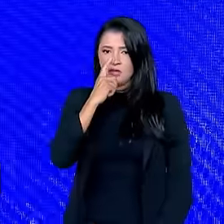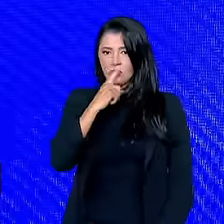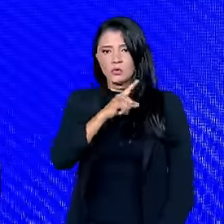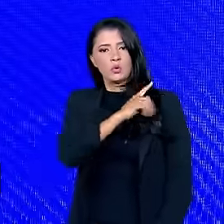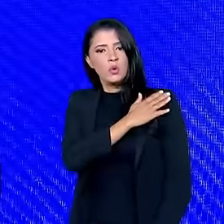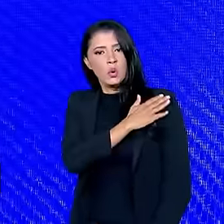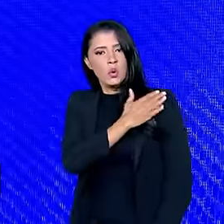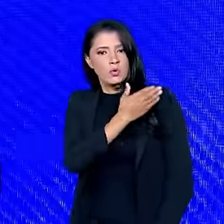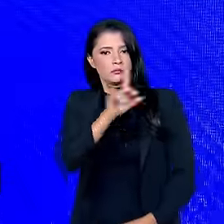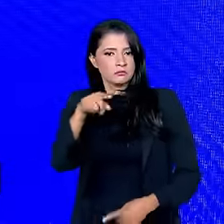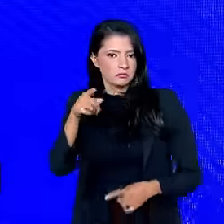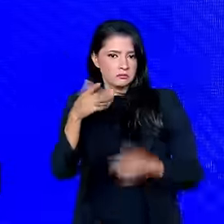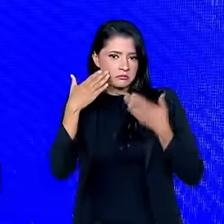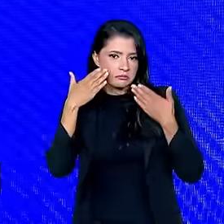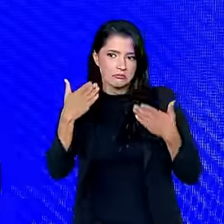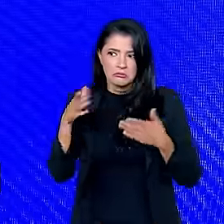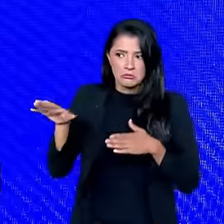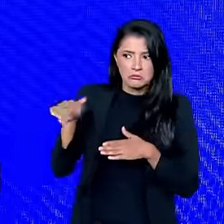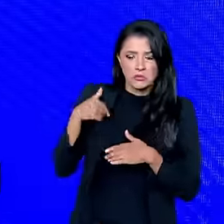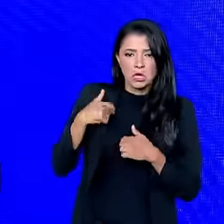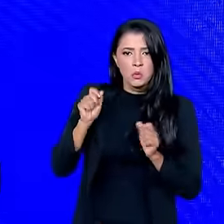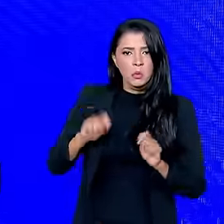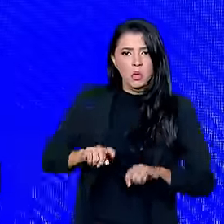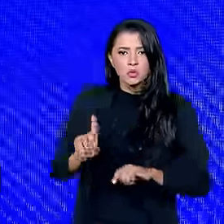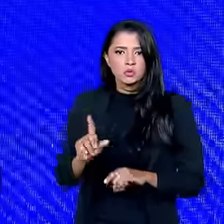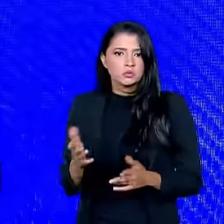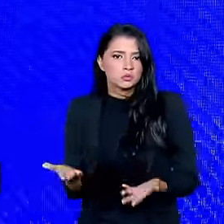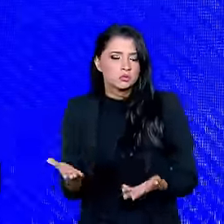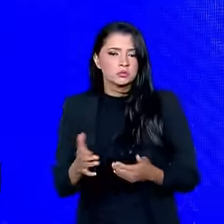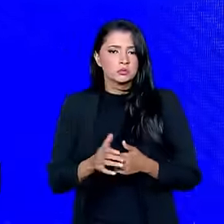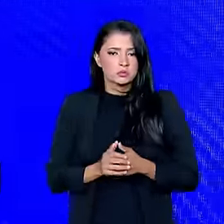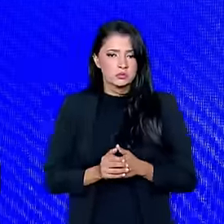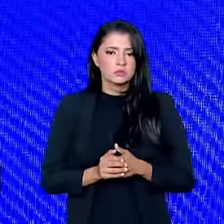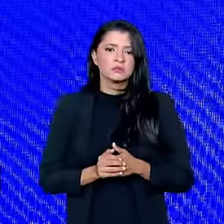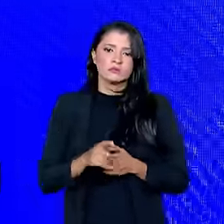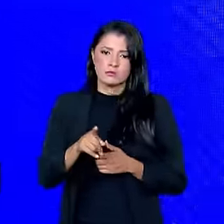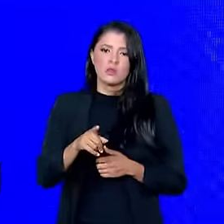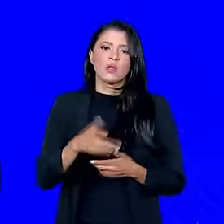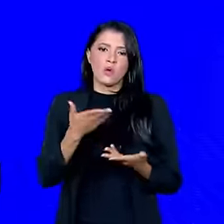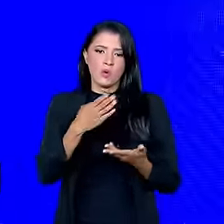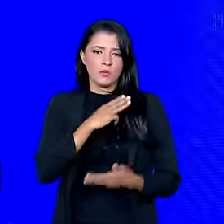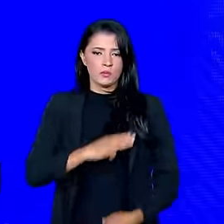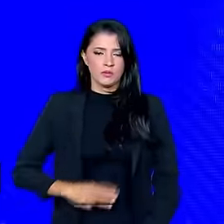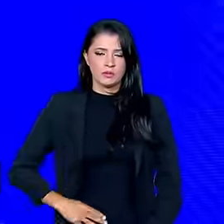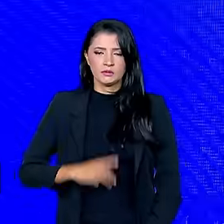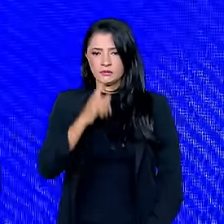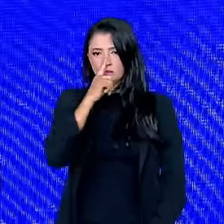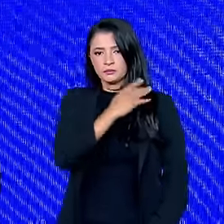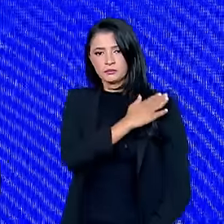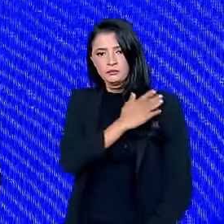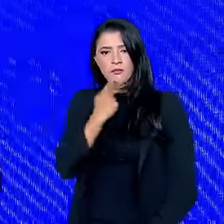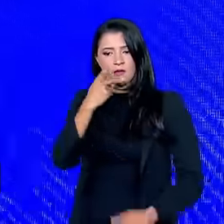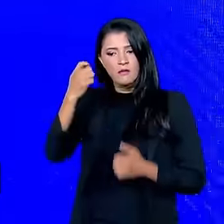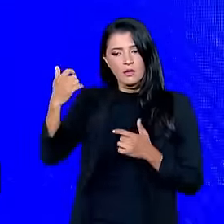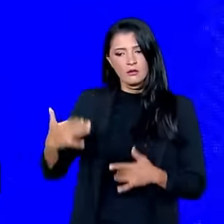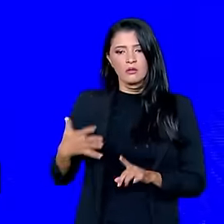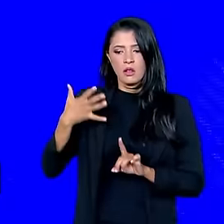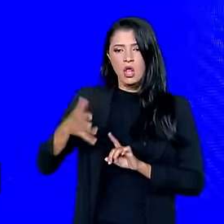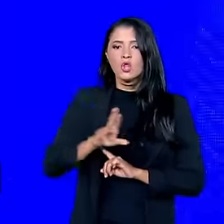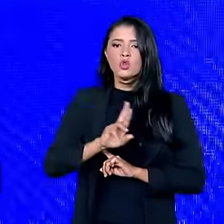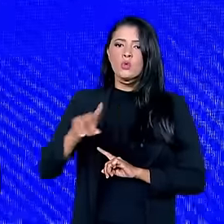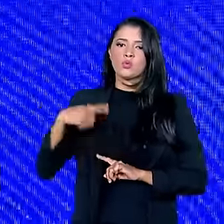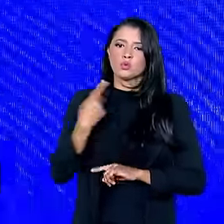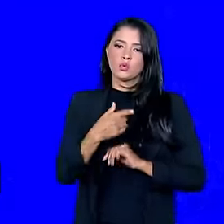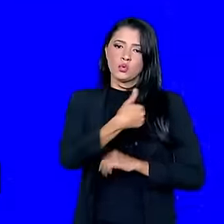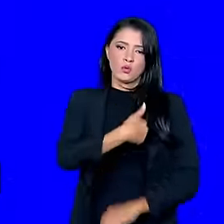apresenta, eu acho que o chefe de cerimonial, posso chamar? O ministro Rui Costa vai falar em nome de todos os ministros e do nosso governo.